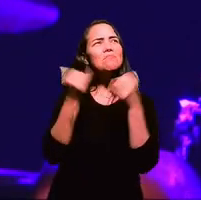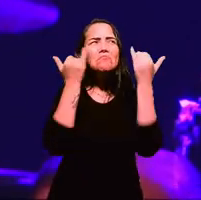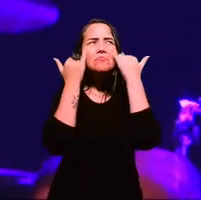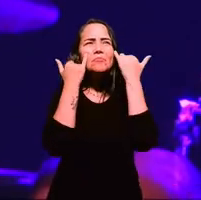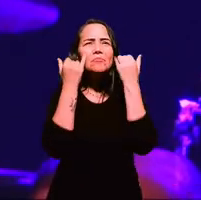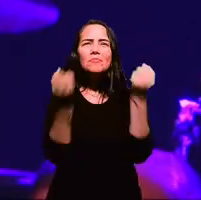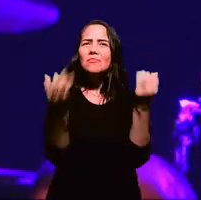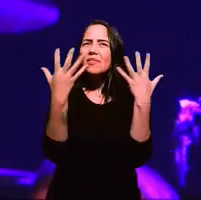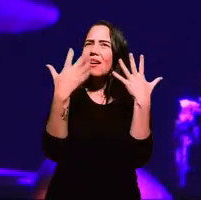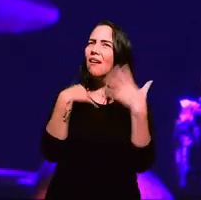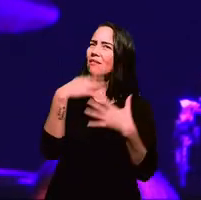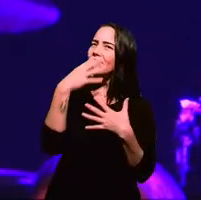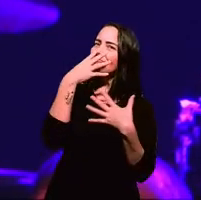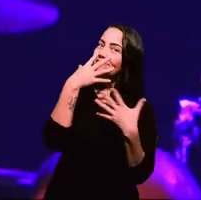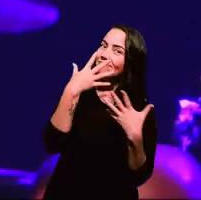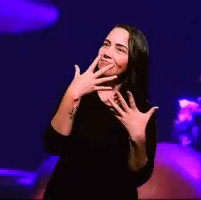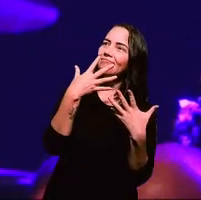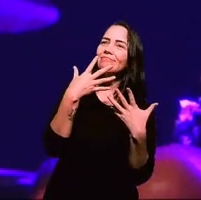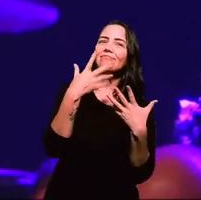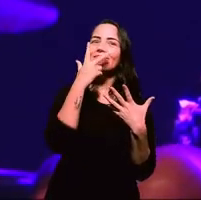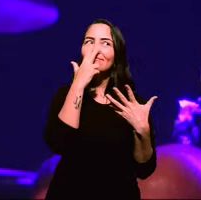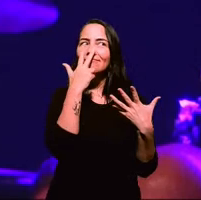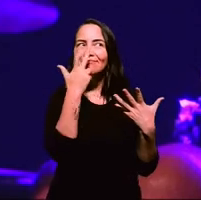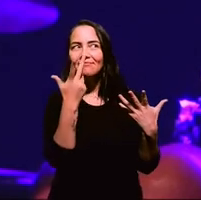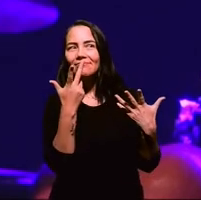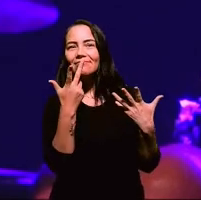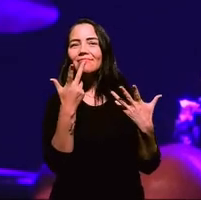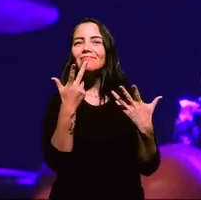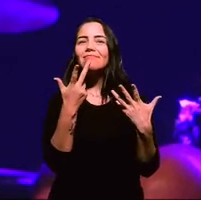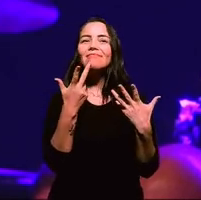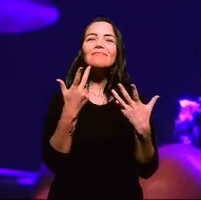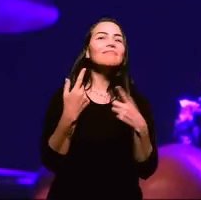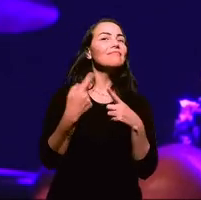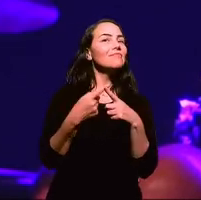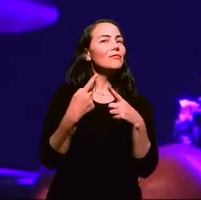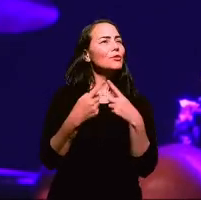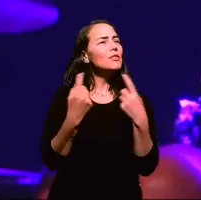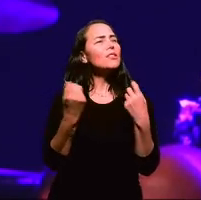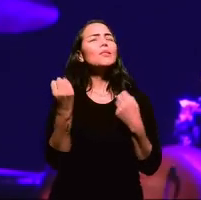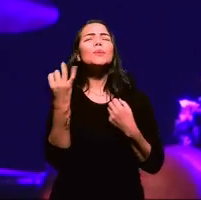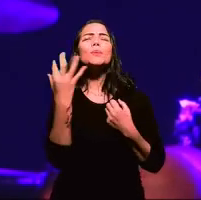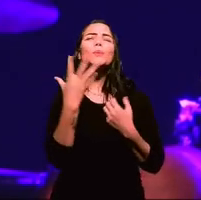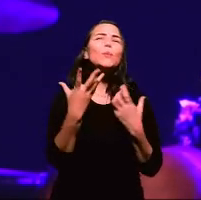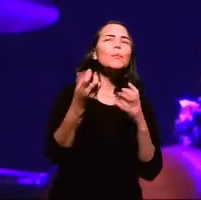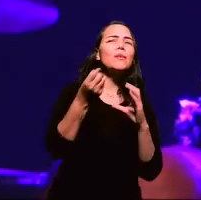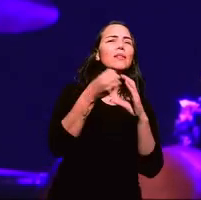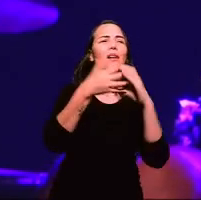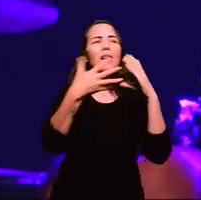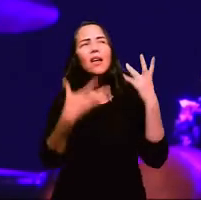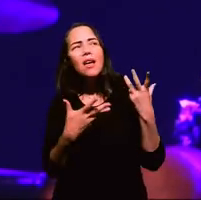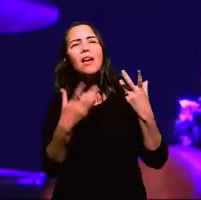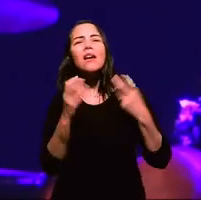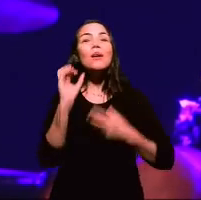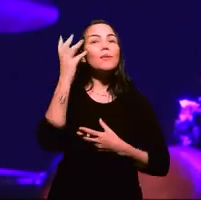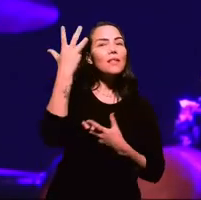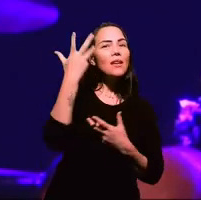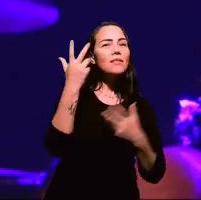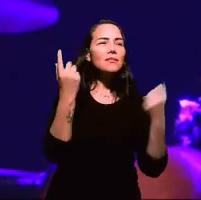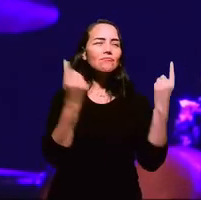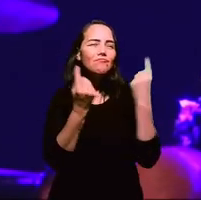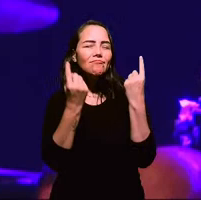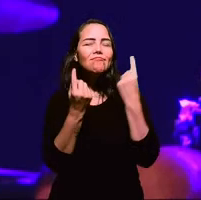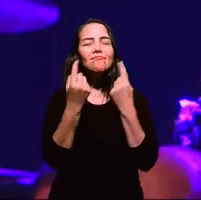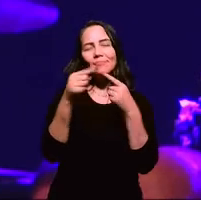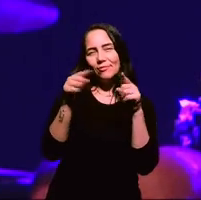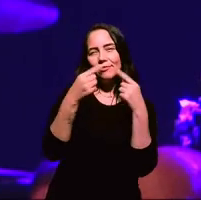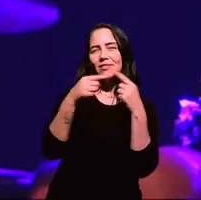do impressionismo, por conta de algumas questões que acontecem nessas próximas duas